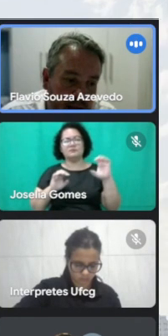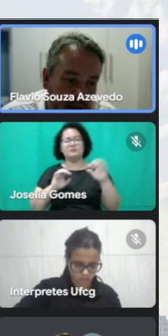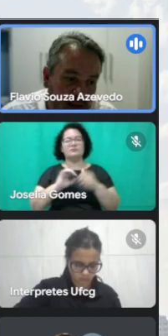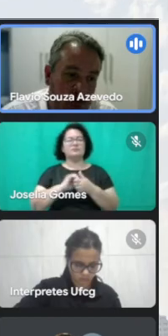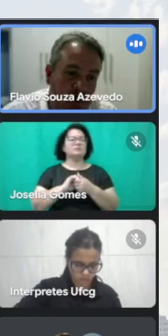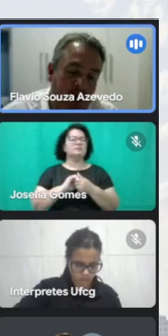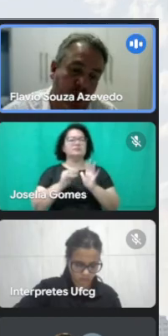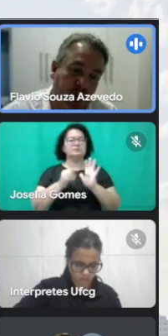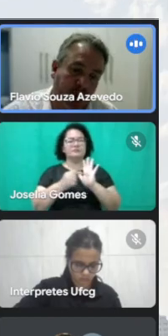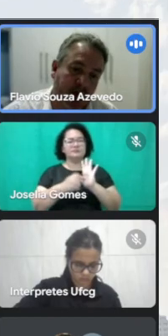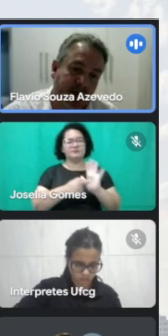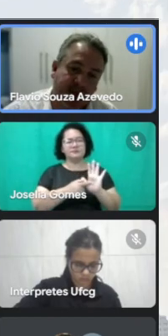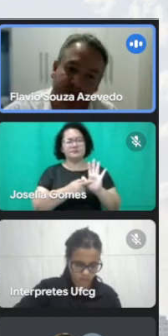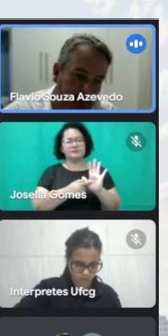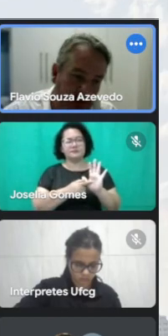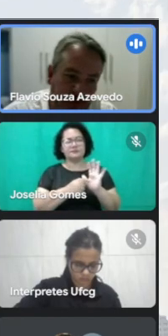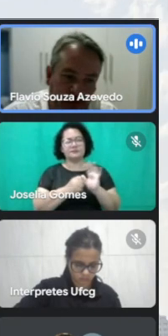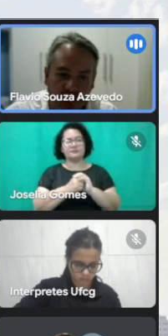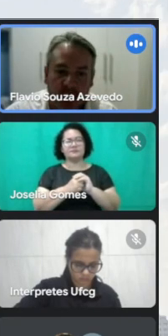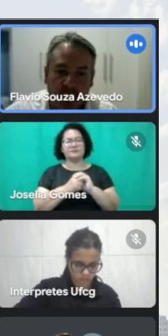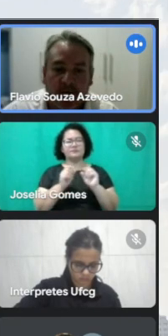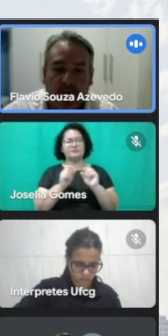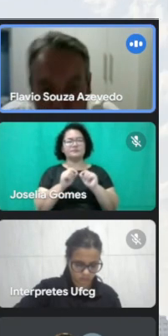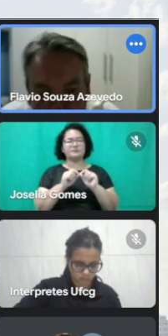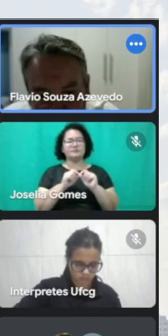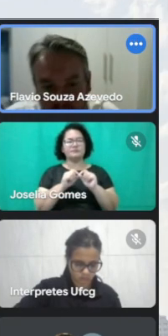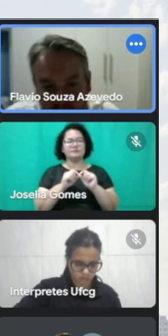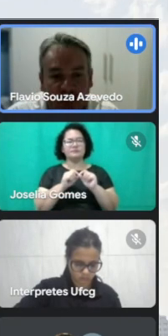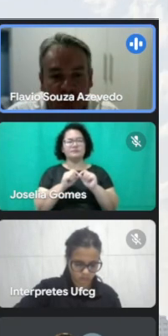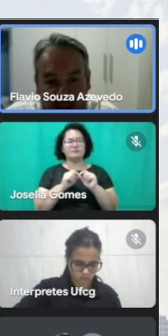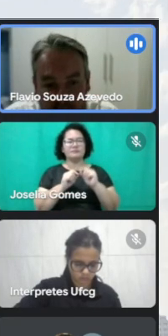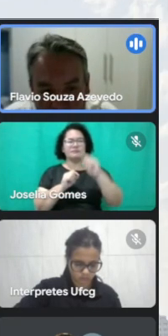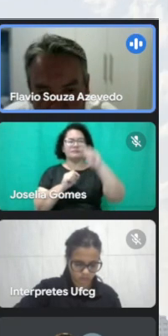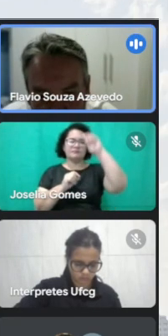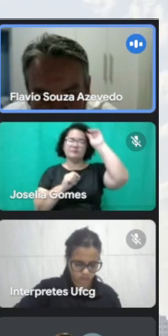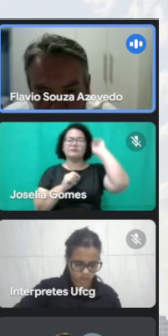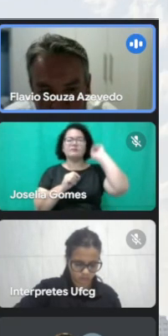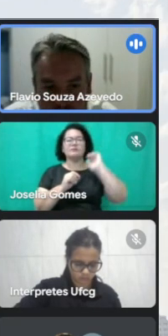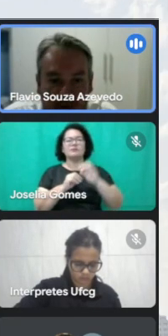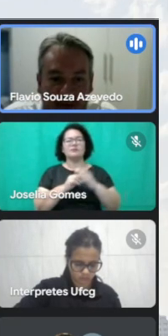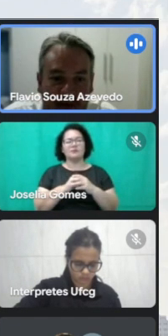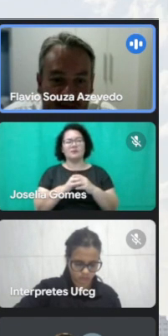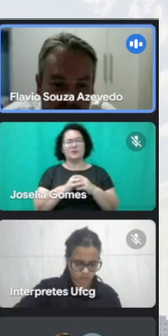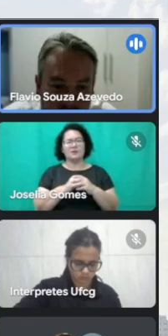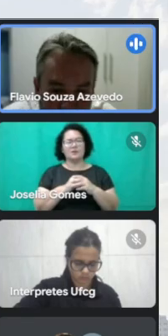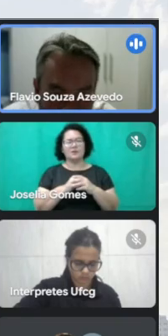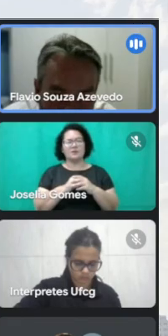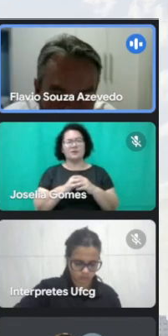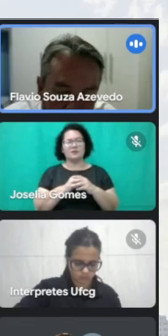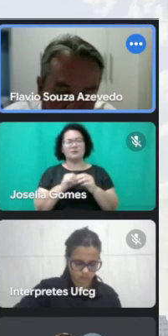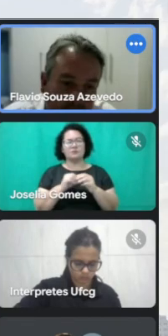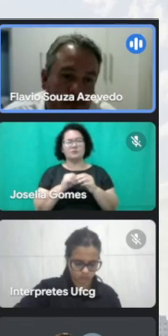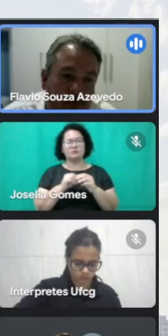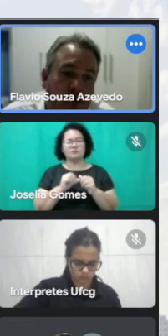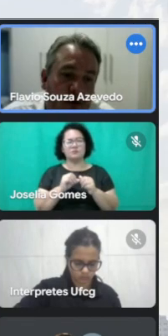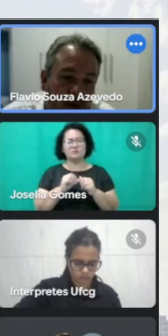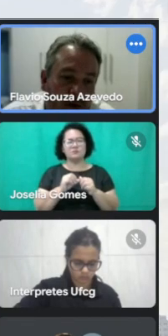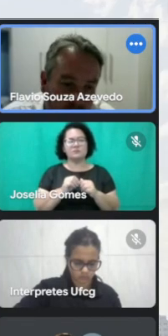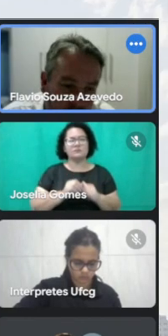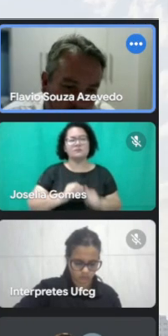termos de partículas suspensas, está perfeito, né? Você vê que está limpo como se fosse uma água saída do cano.